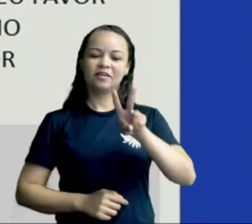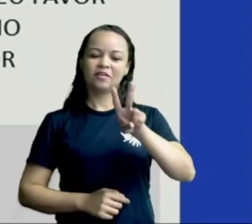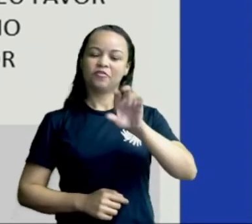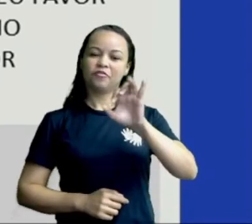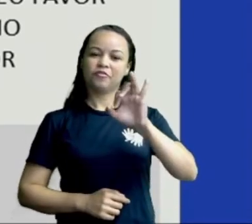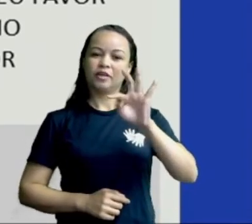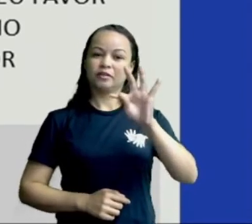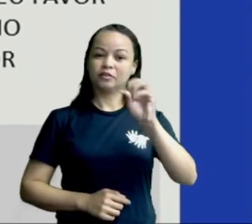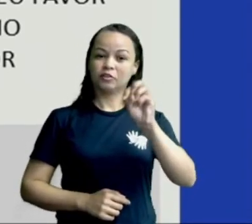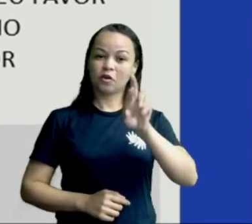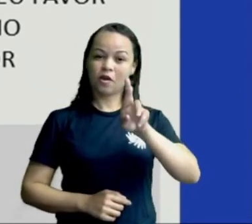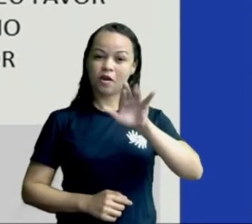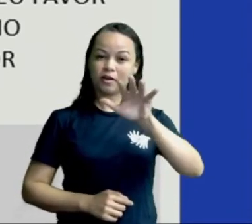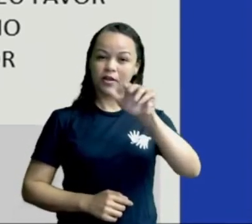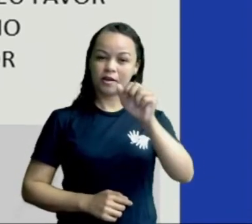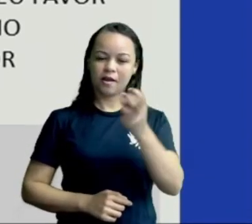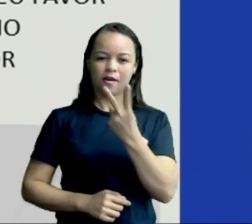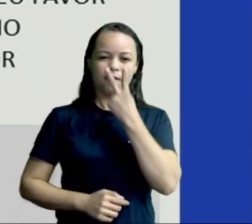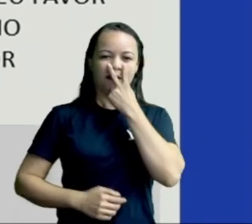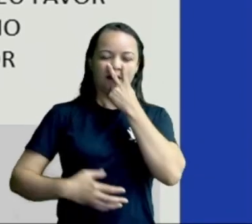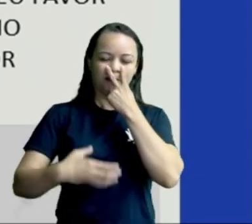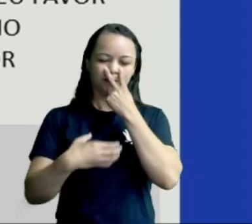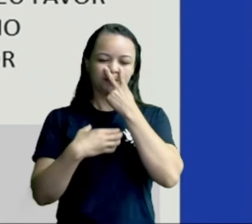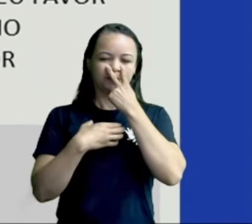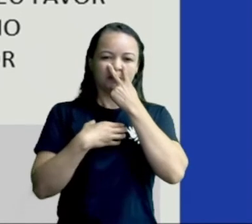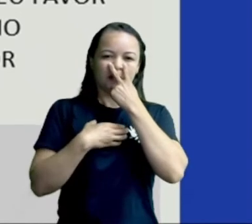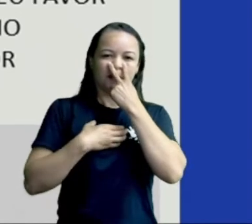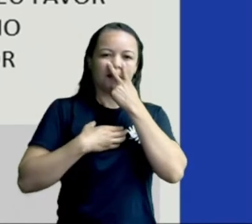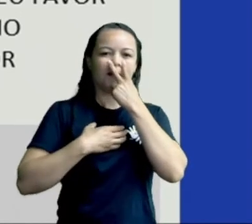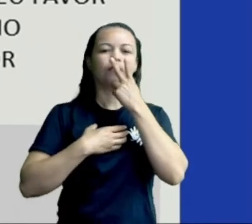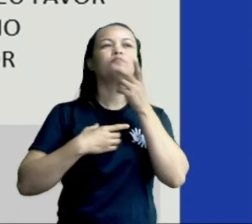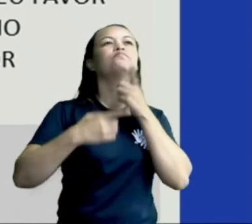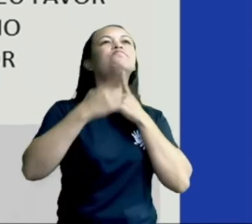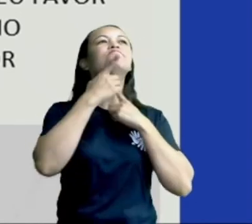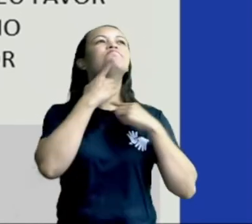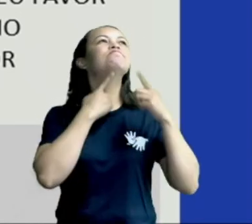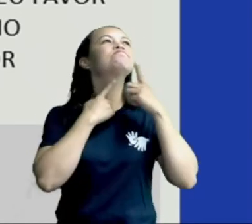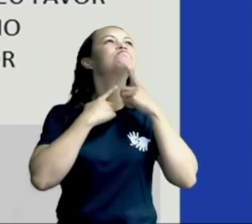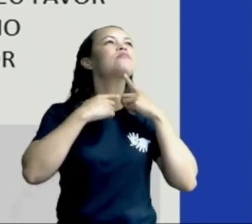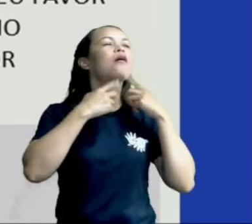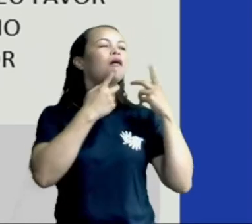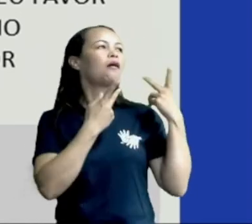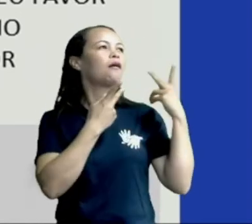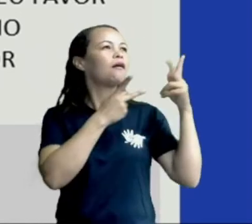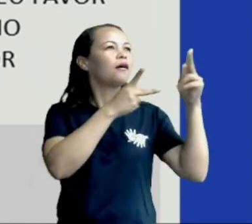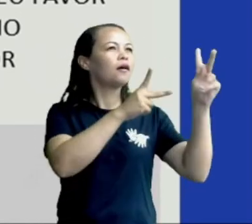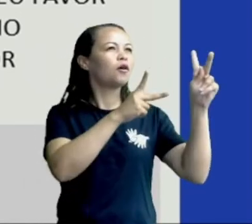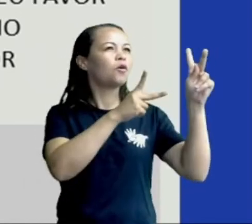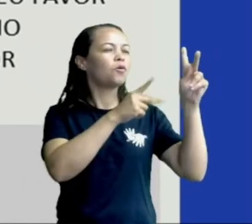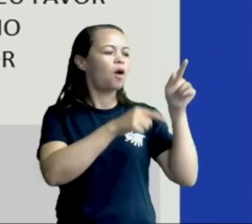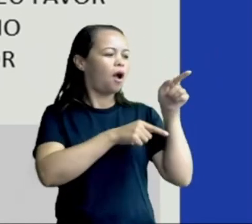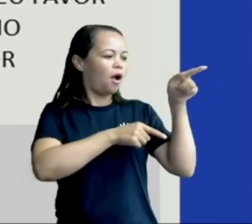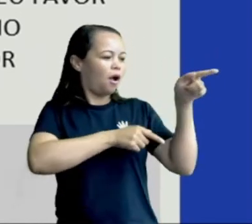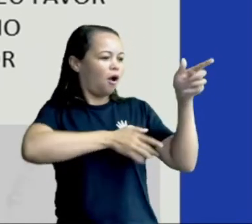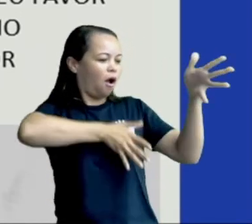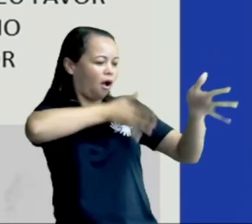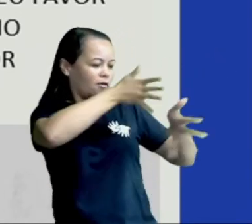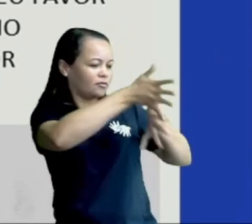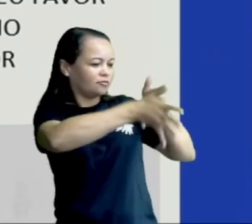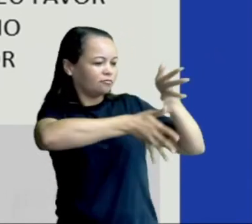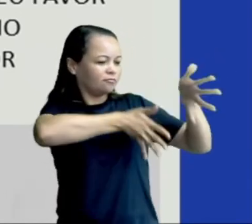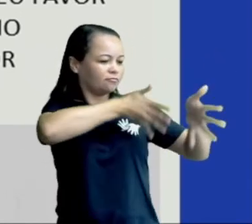Vitória, o nome teu somente encerra o desejo maior que tem um povo.